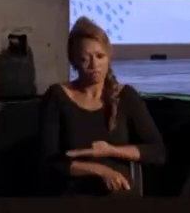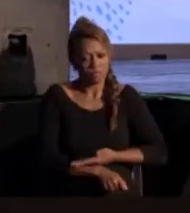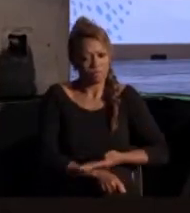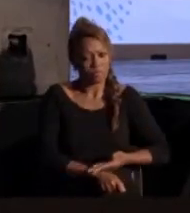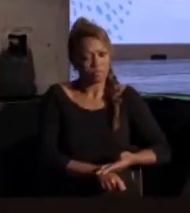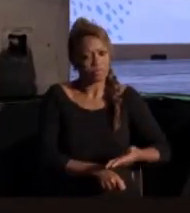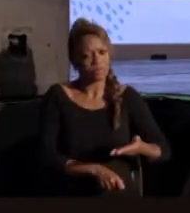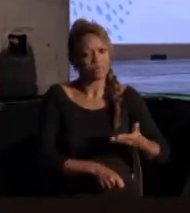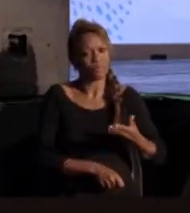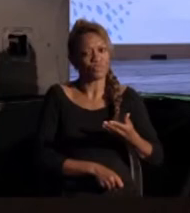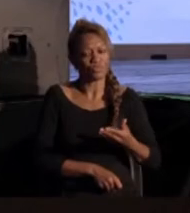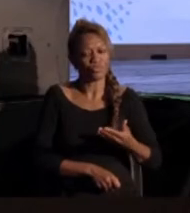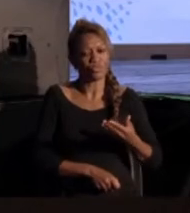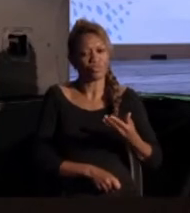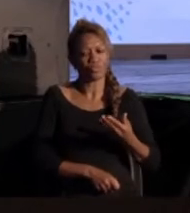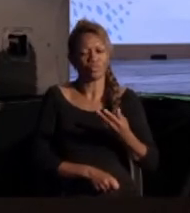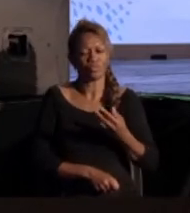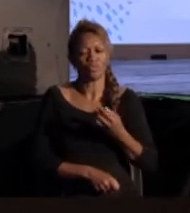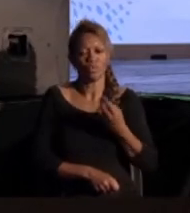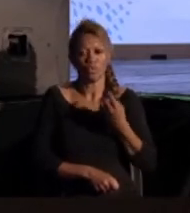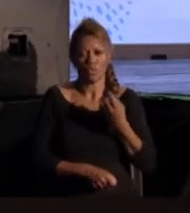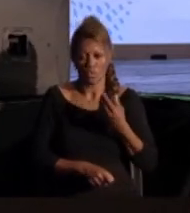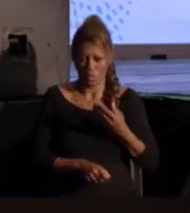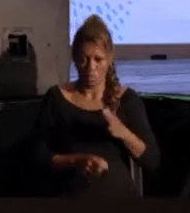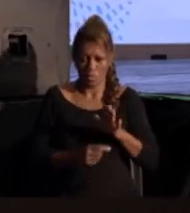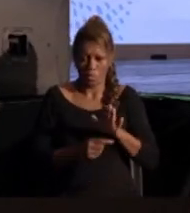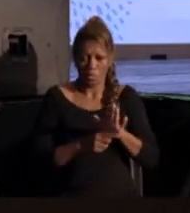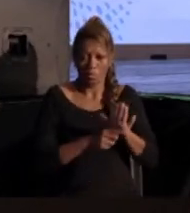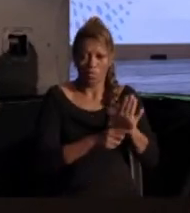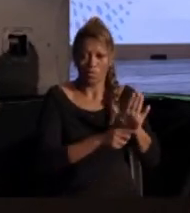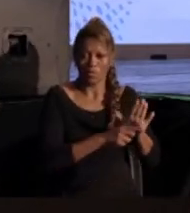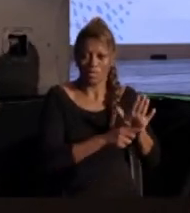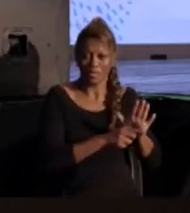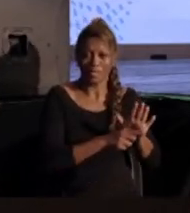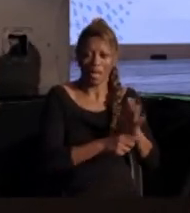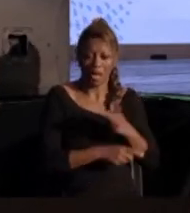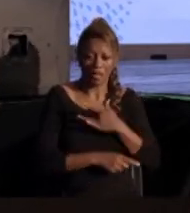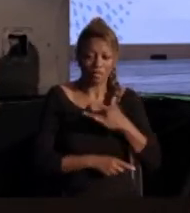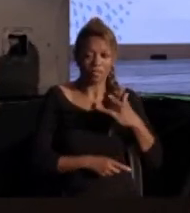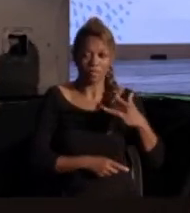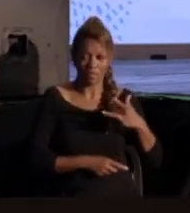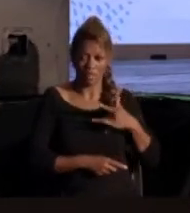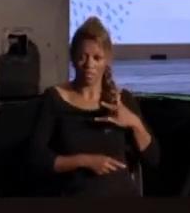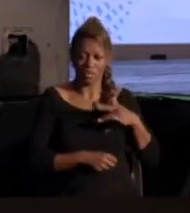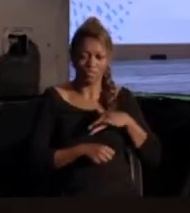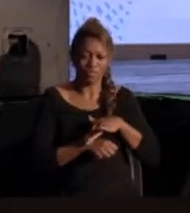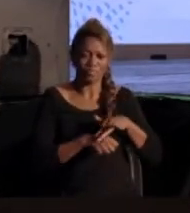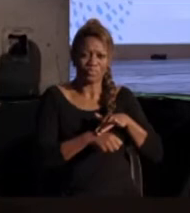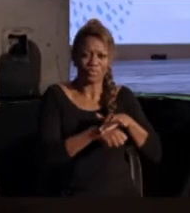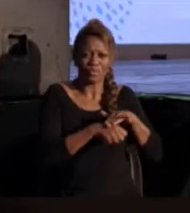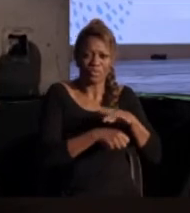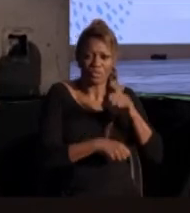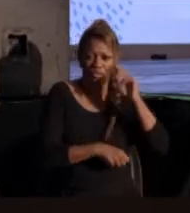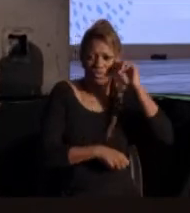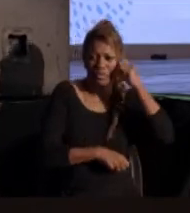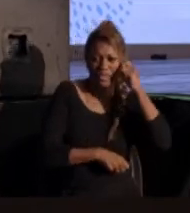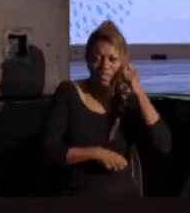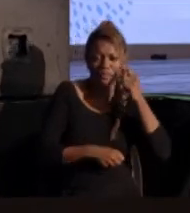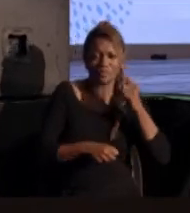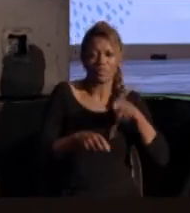boca, biopolítica bucal, necropolítica, para a manifestação discursiva do povo negro e